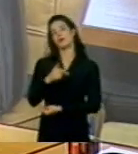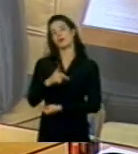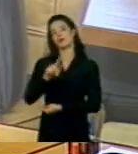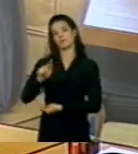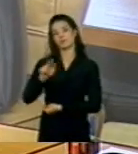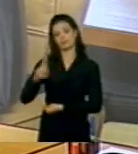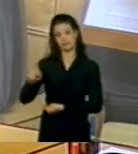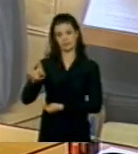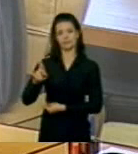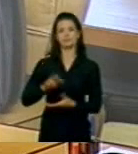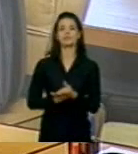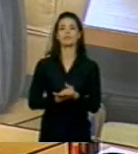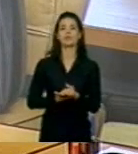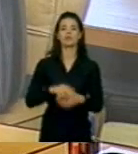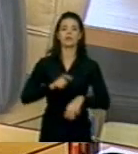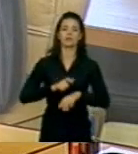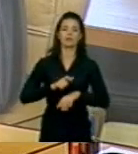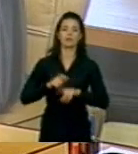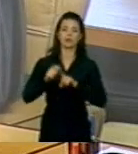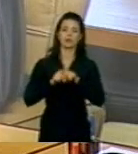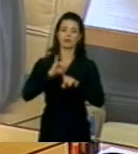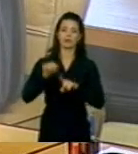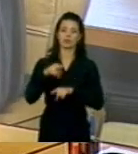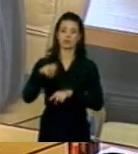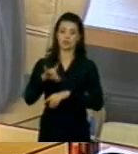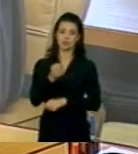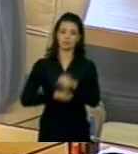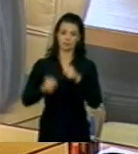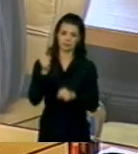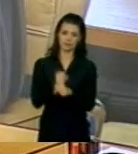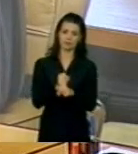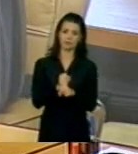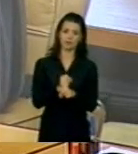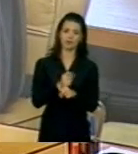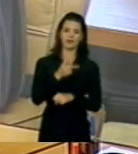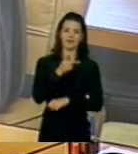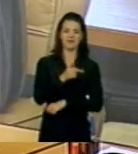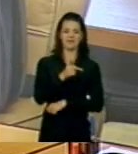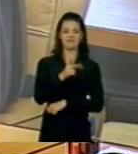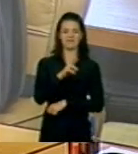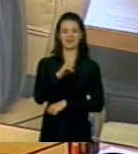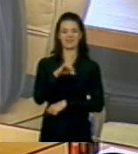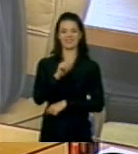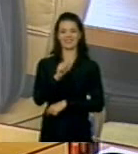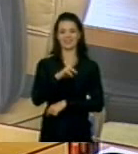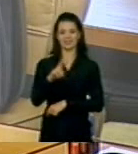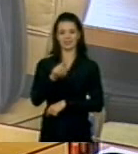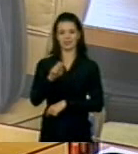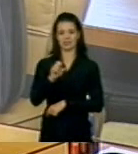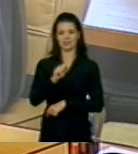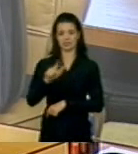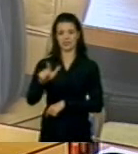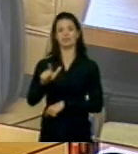ou melhor dizendo, em 27 de junho do ano pretérito. E o Procurador-Geral da República também opinou pela improcedência da